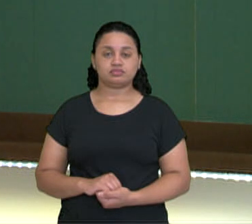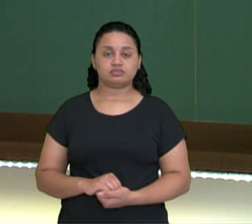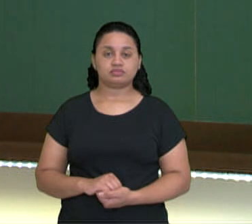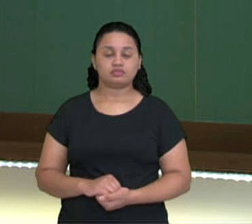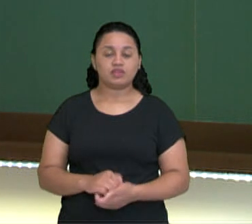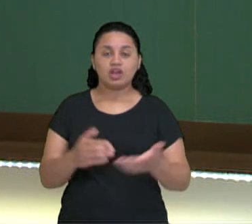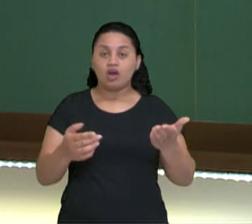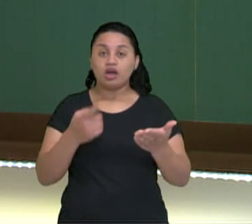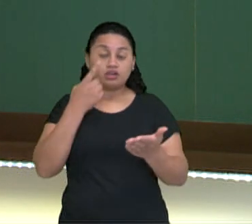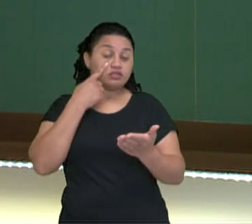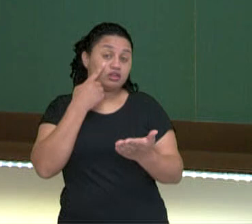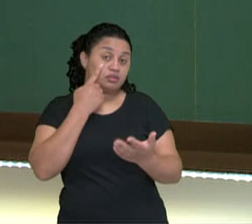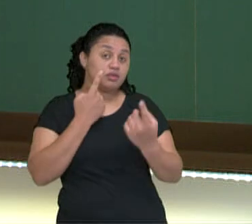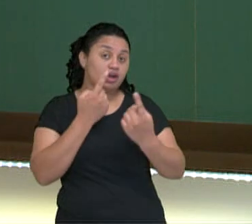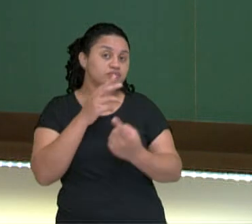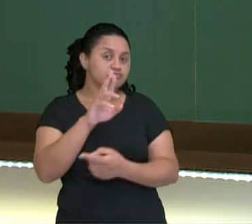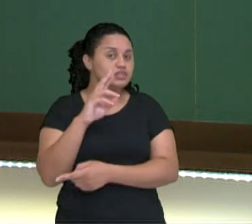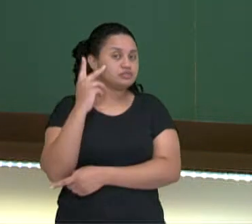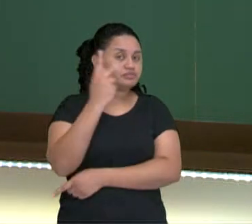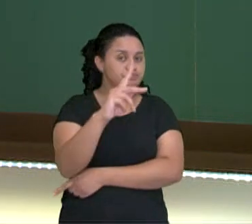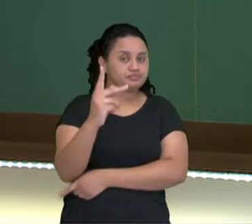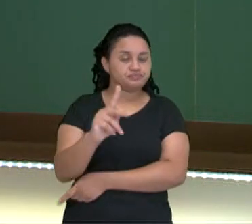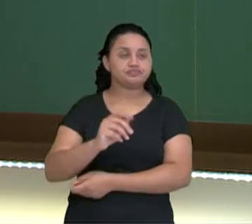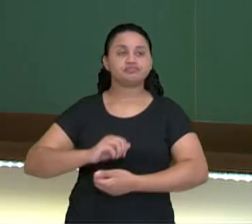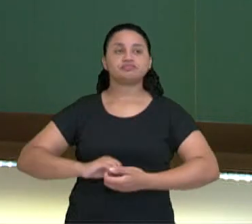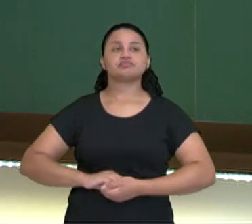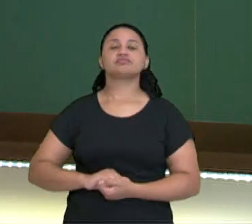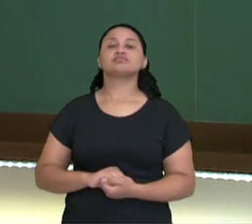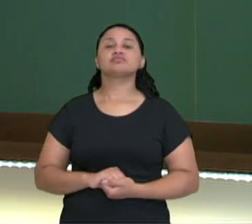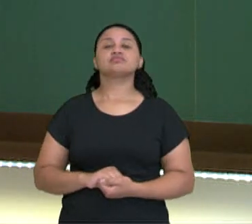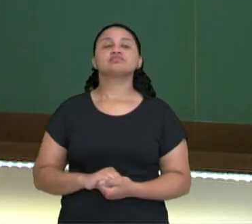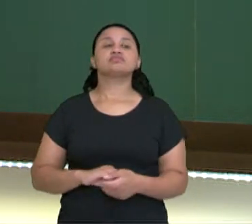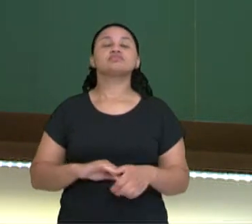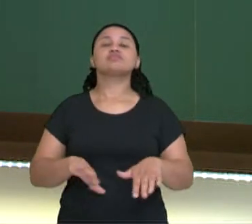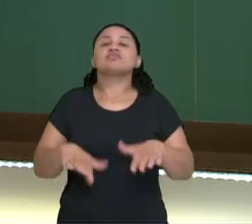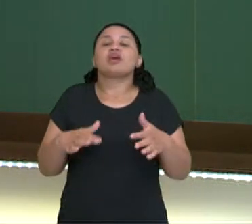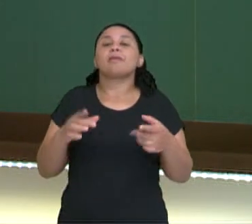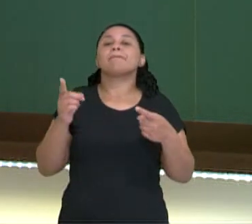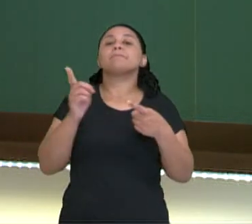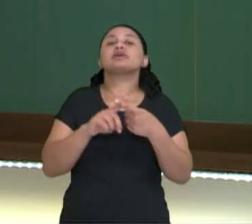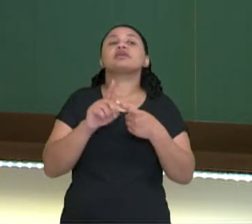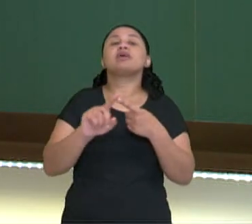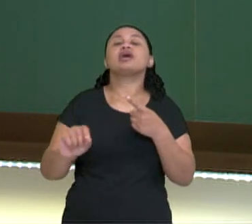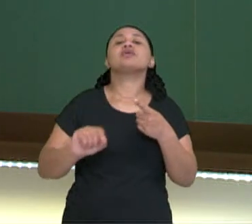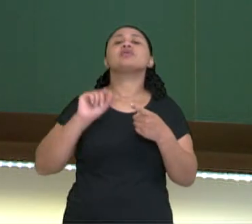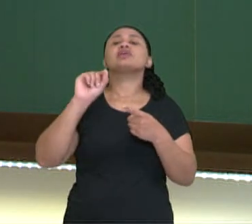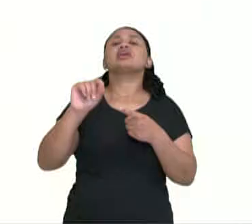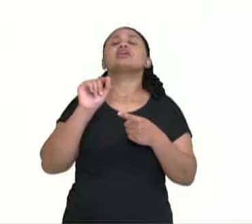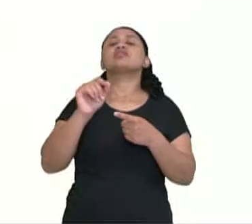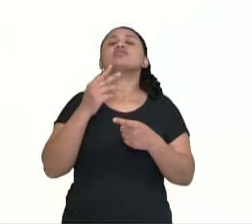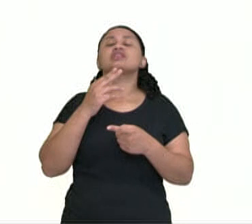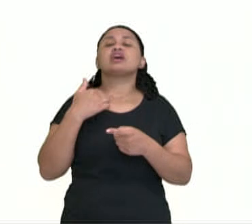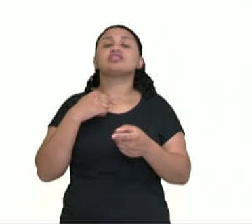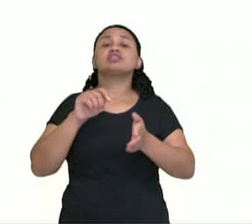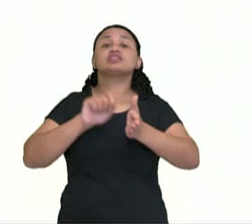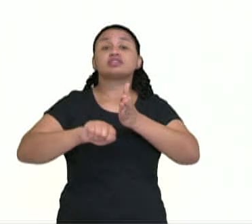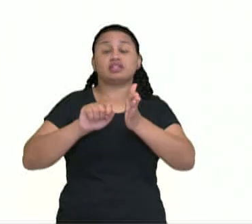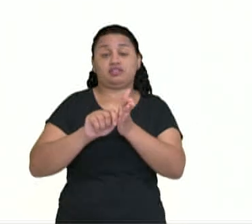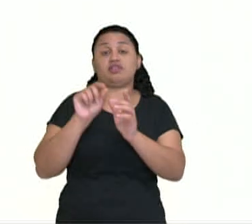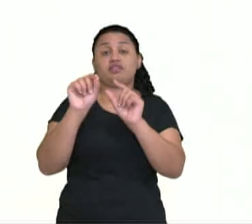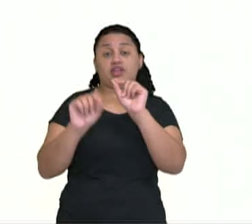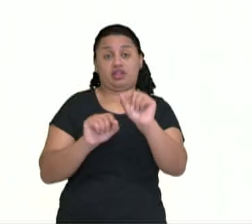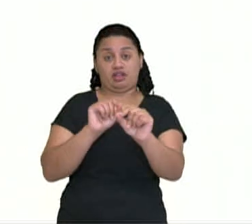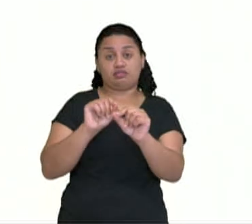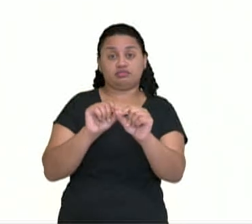Vamos conferir então a resposta de vocês? Vamos lá. Num primeiro momento, de quem você acha que é essa citação? Abraham Lincoln.